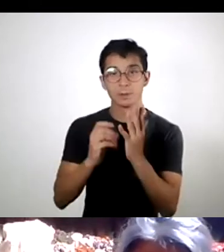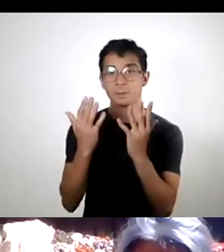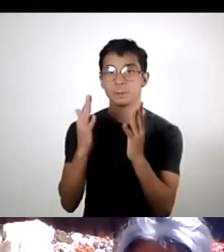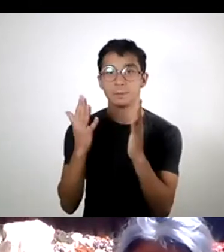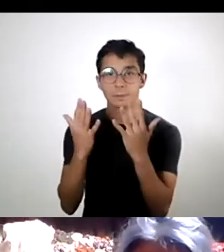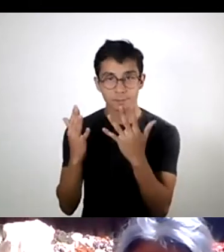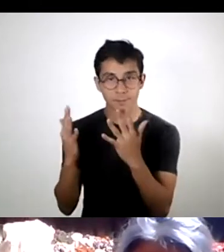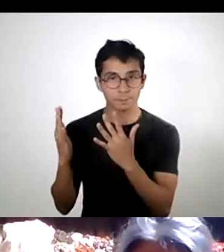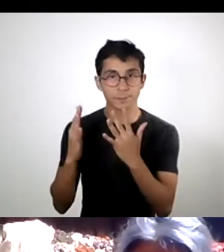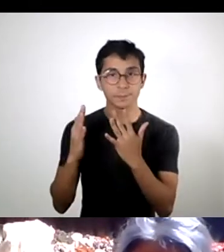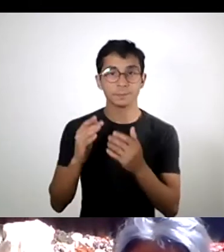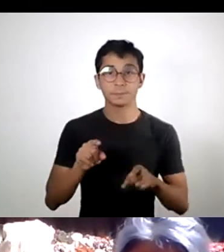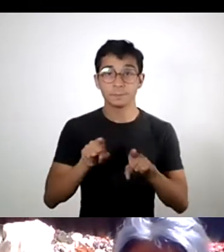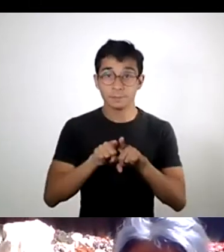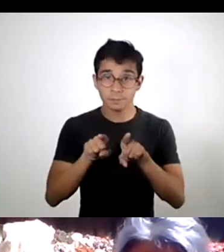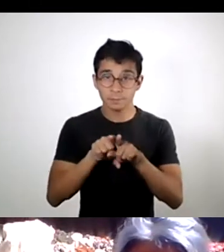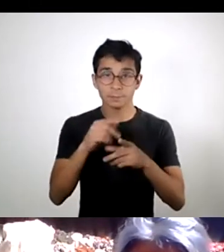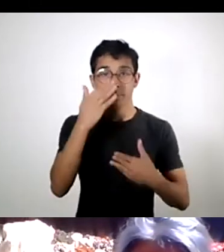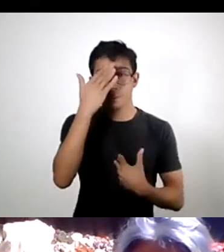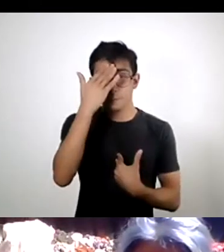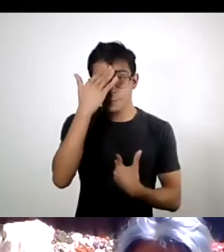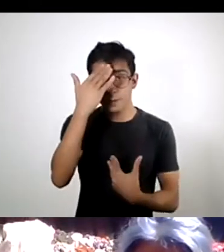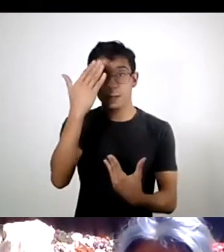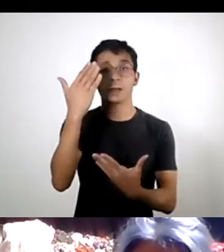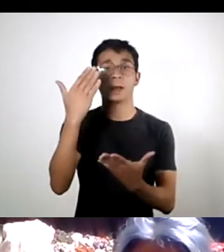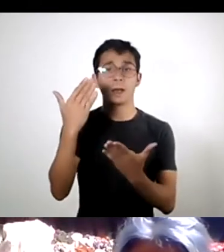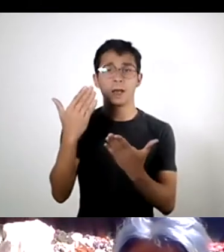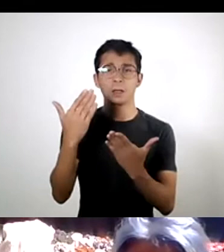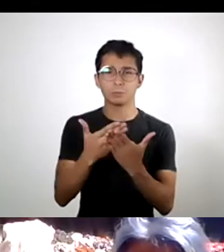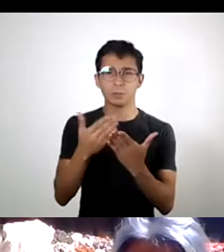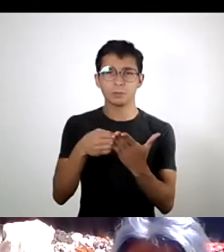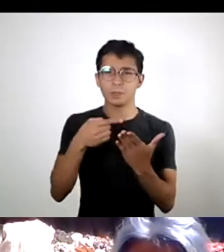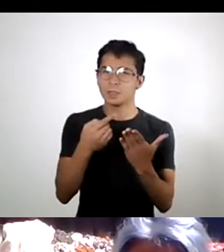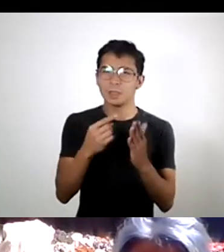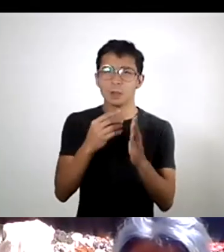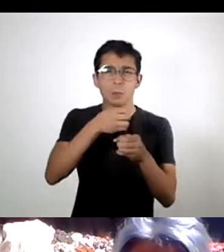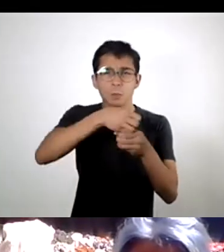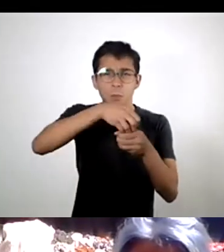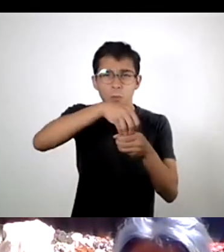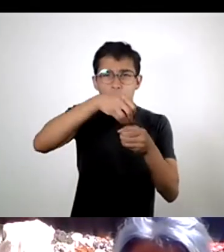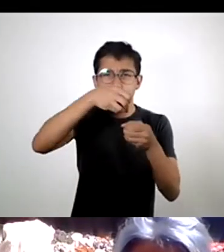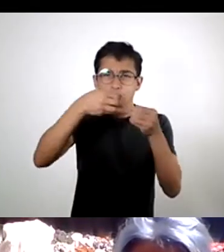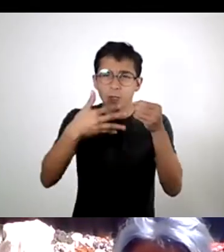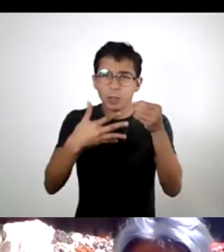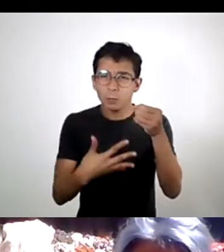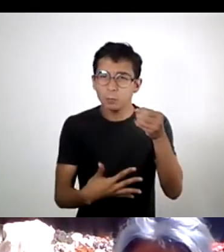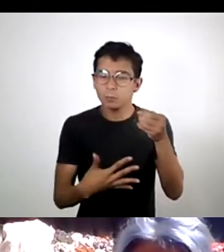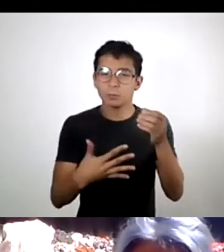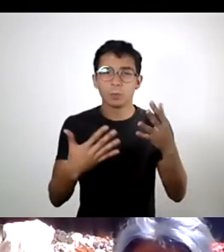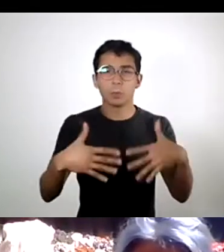e agradecer, né, por esse compartilhamento, por essa riqueza aí de conteúdo. De verdade.